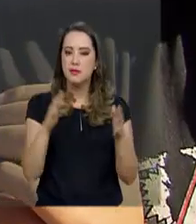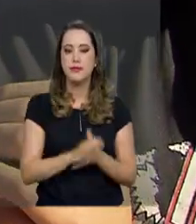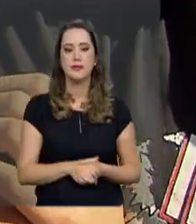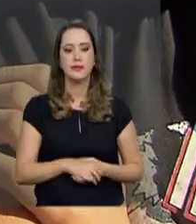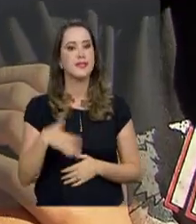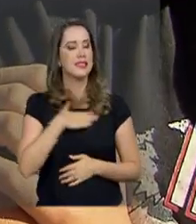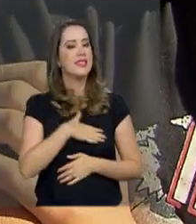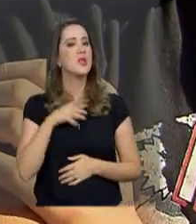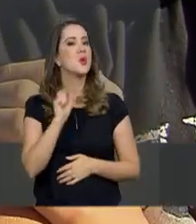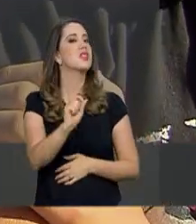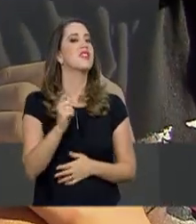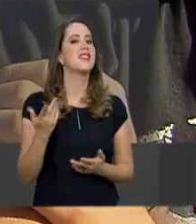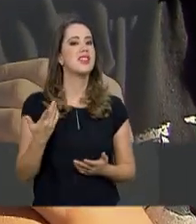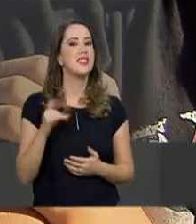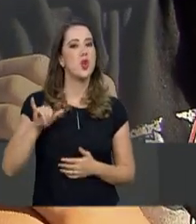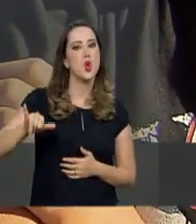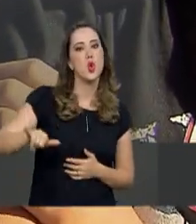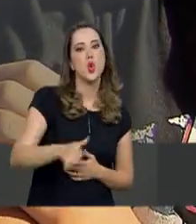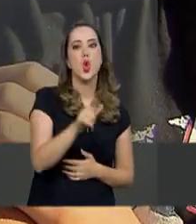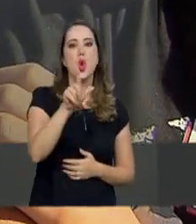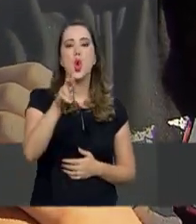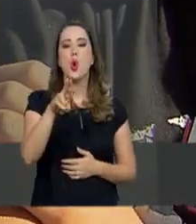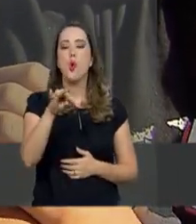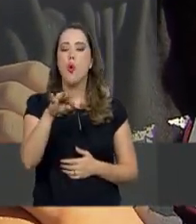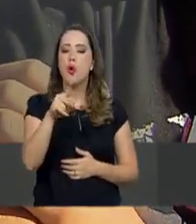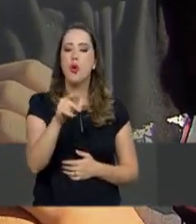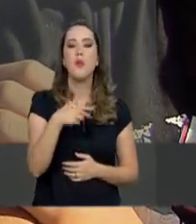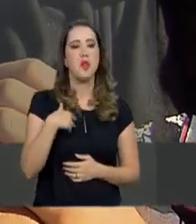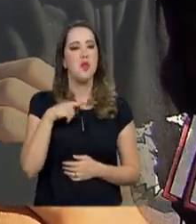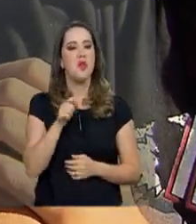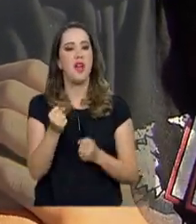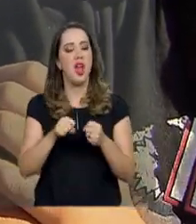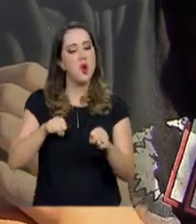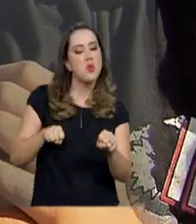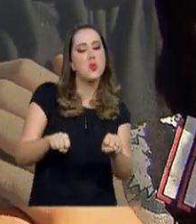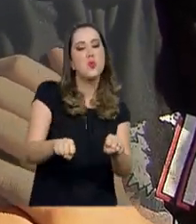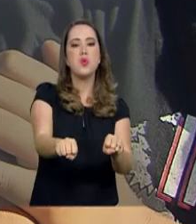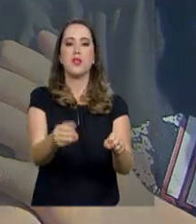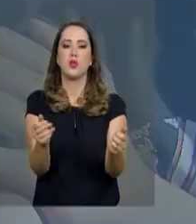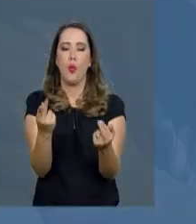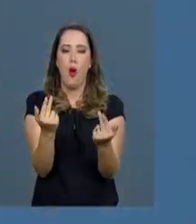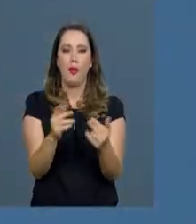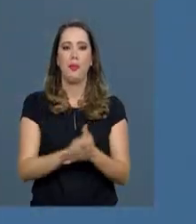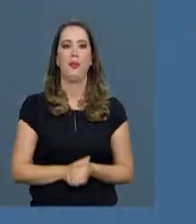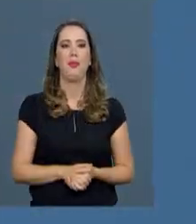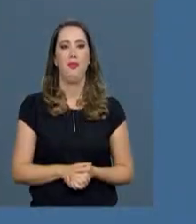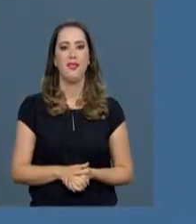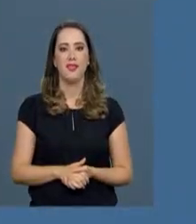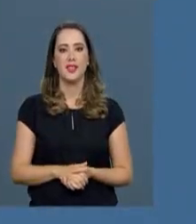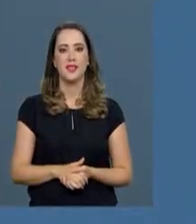que eu mais gostei foi o loop e quando eu cresci eu vou ser piloto da Esquadrilha da Fumaça.